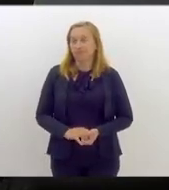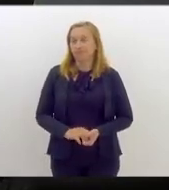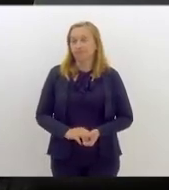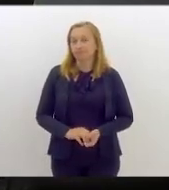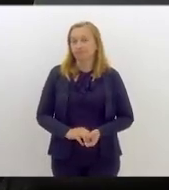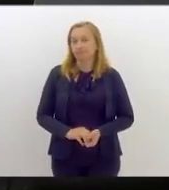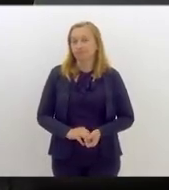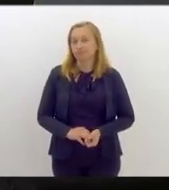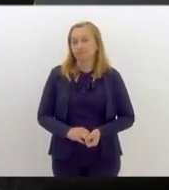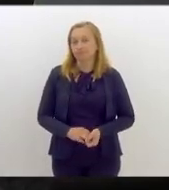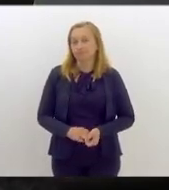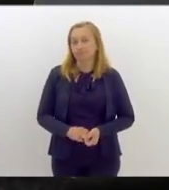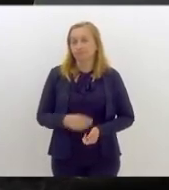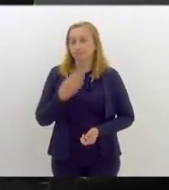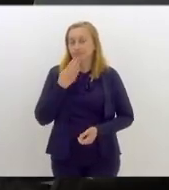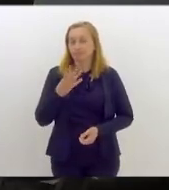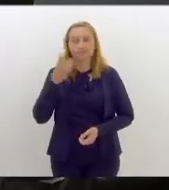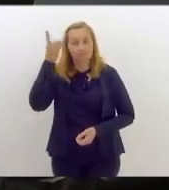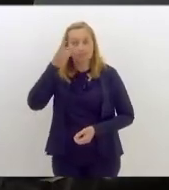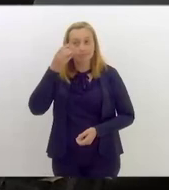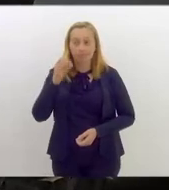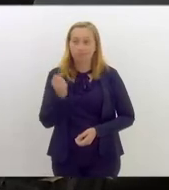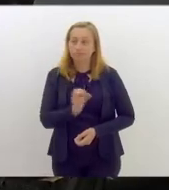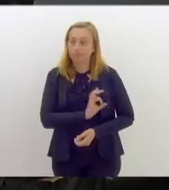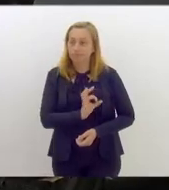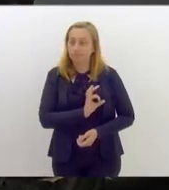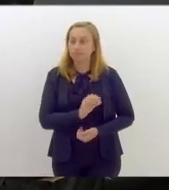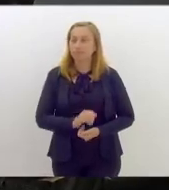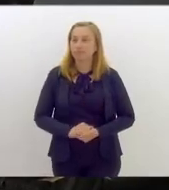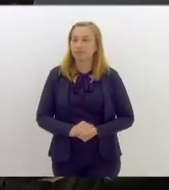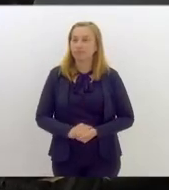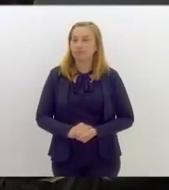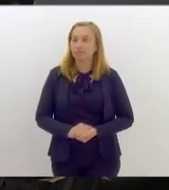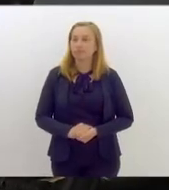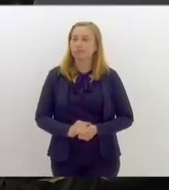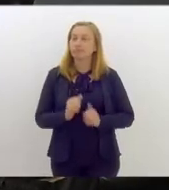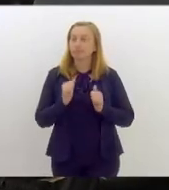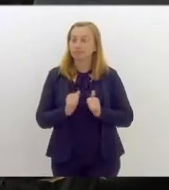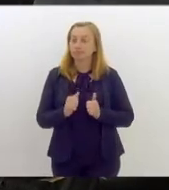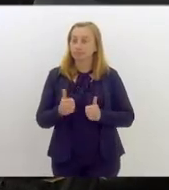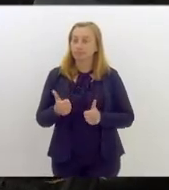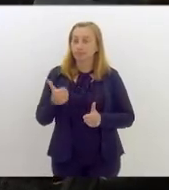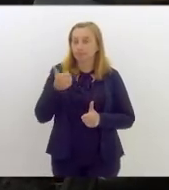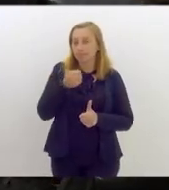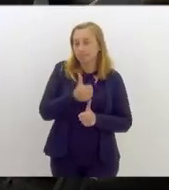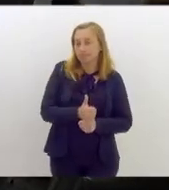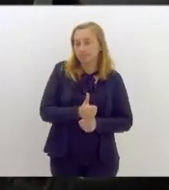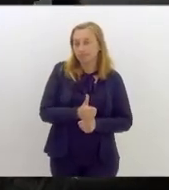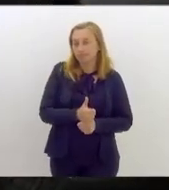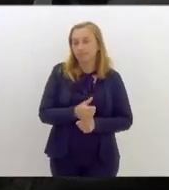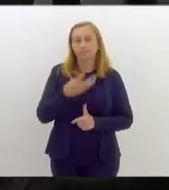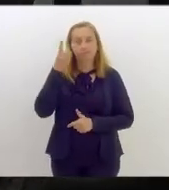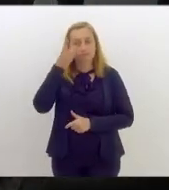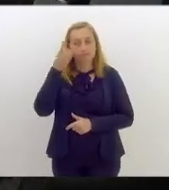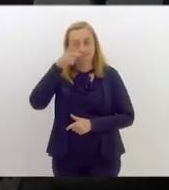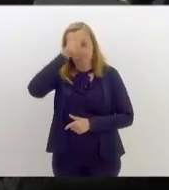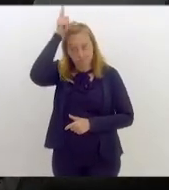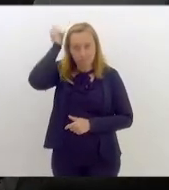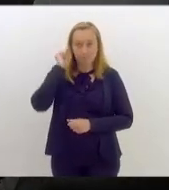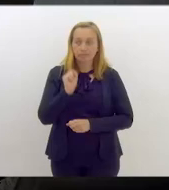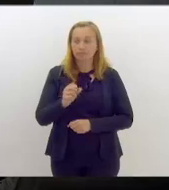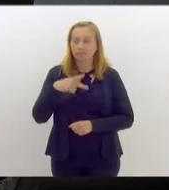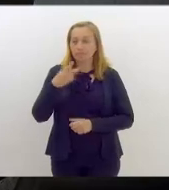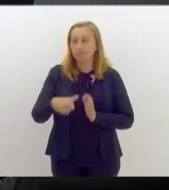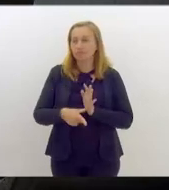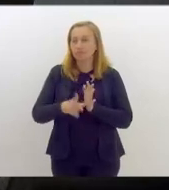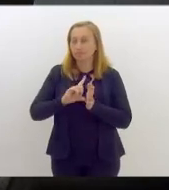Então, vou pedir à deputada Marta Rocha que possa conduzir a deputado Luiz Paulo. E antes